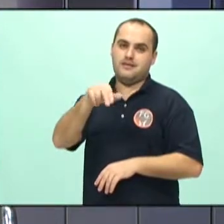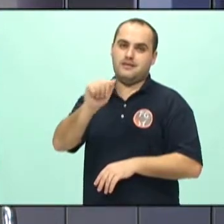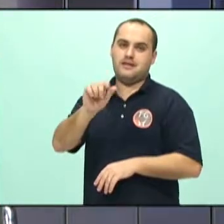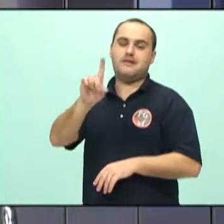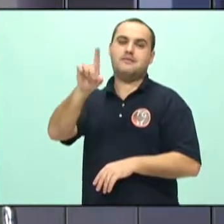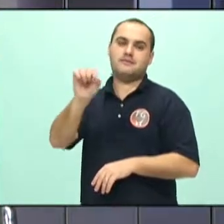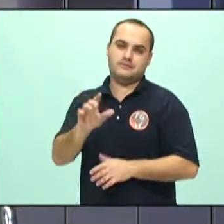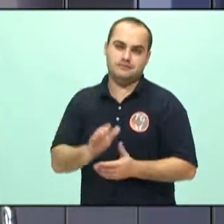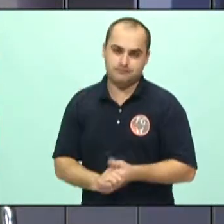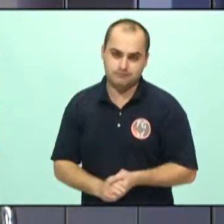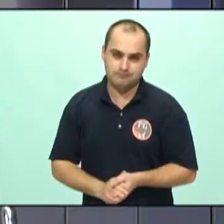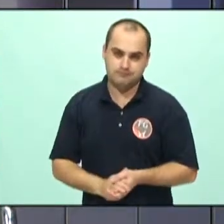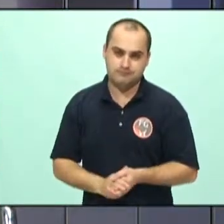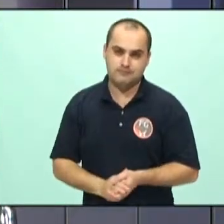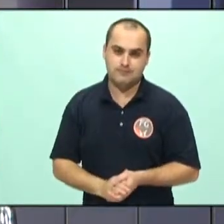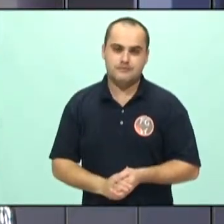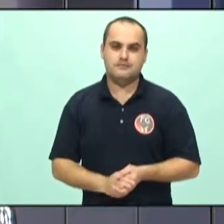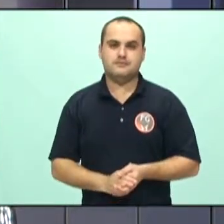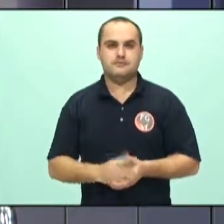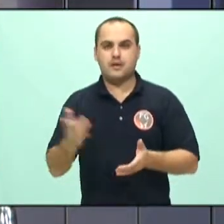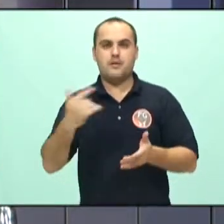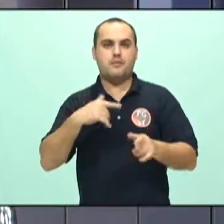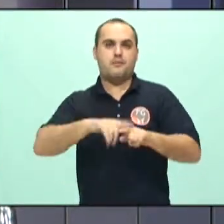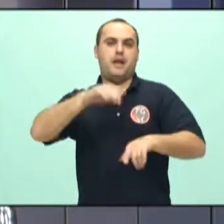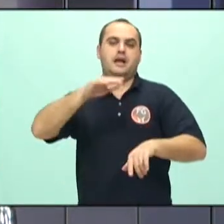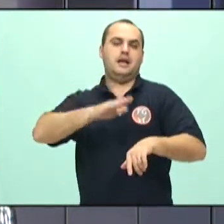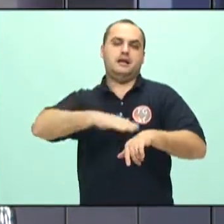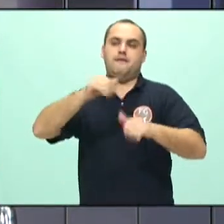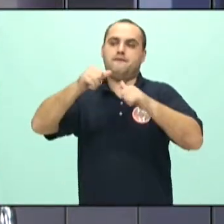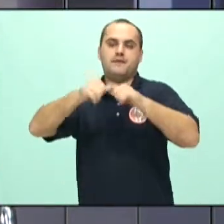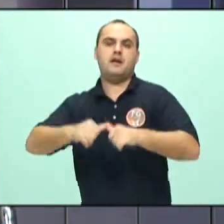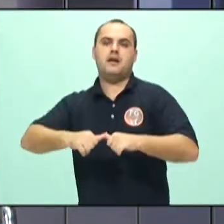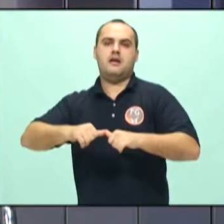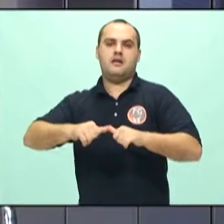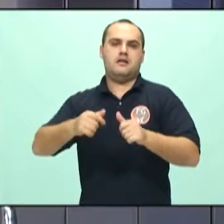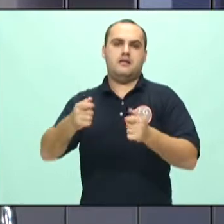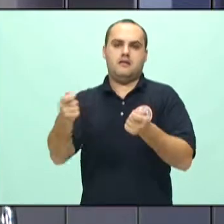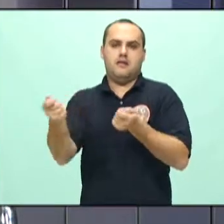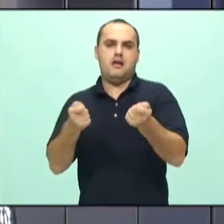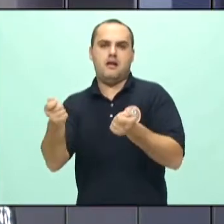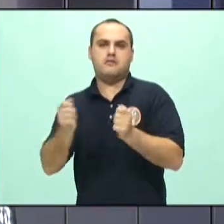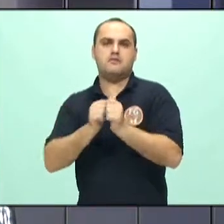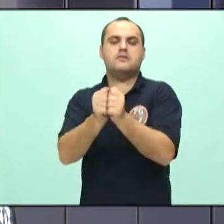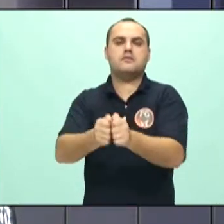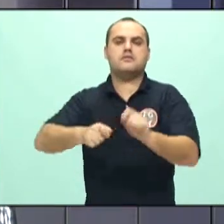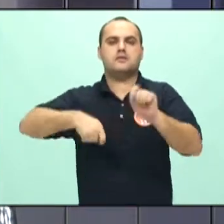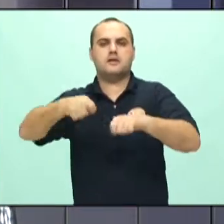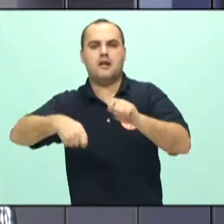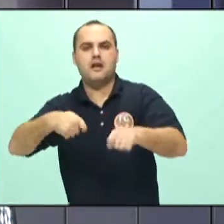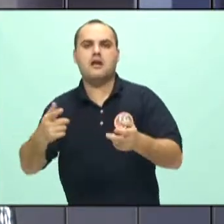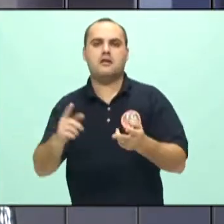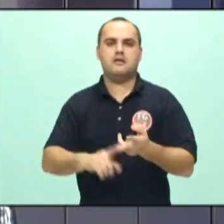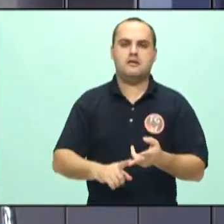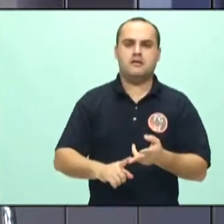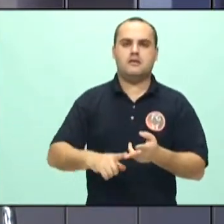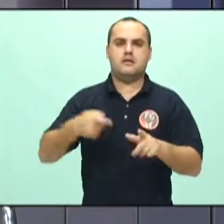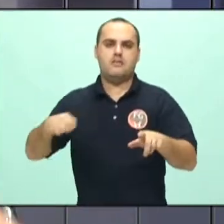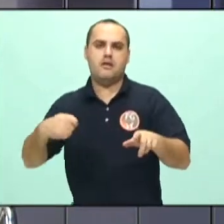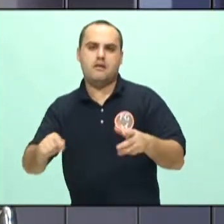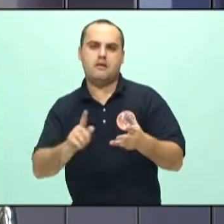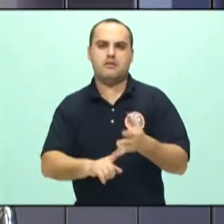via exclusiva para os caminhões. Os caminhões não iriam mais dividir o trânsito com bicicleta, com ciclistas, com os motociclistas, com